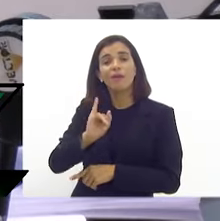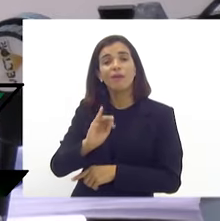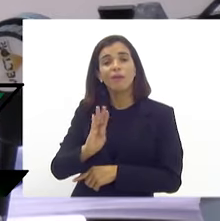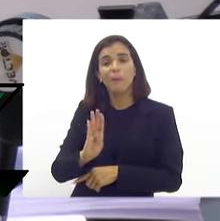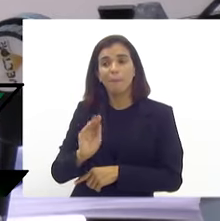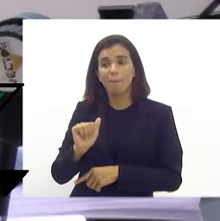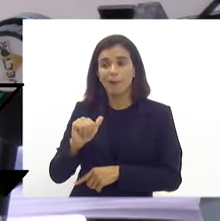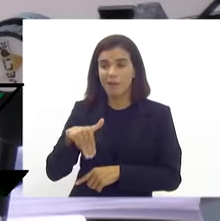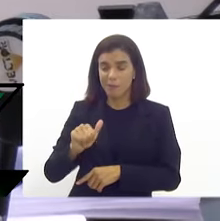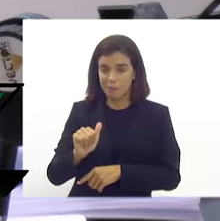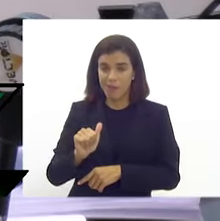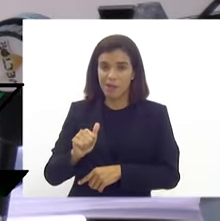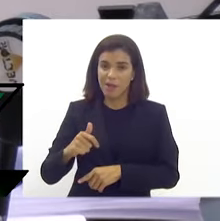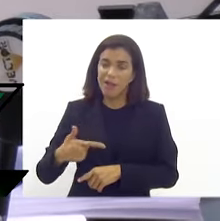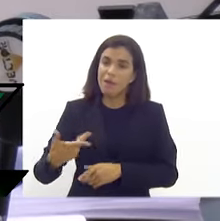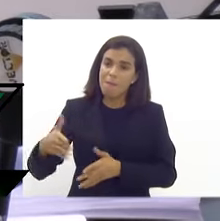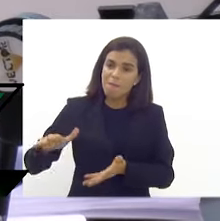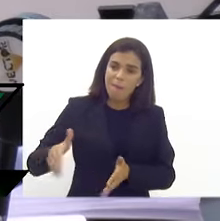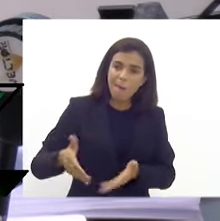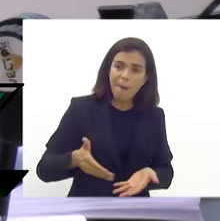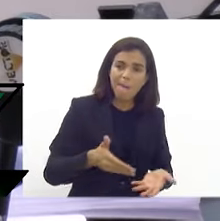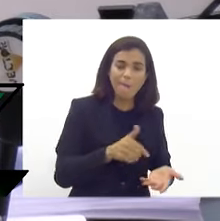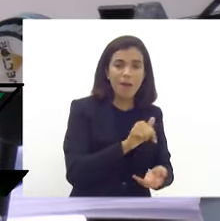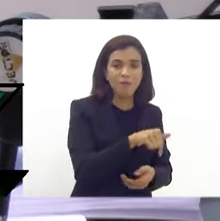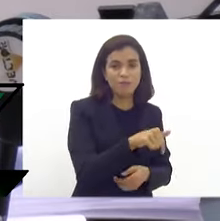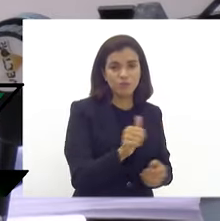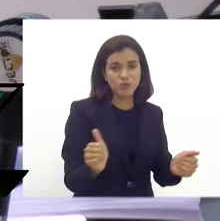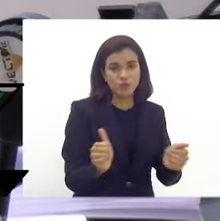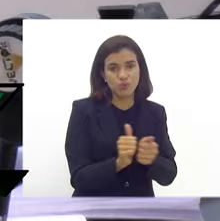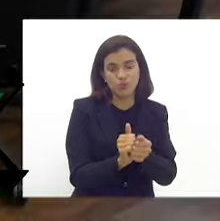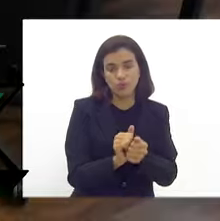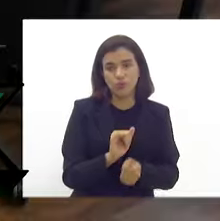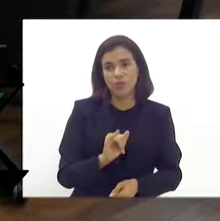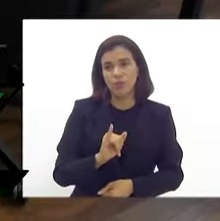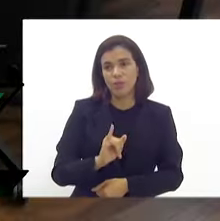fazer com que o inia Assuma a respons em conjunto com o